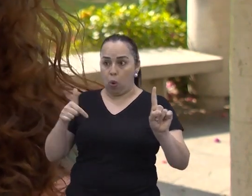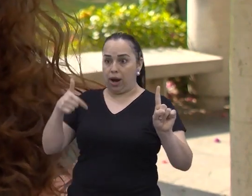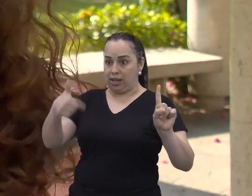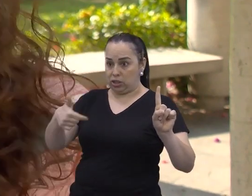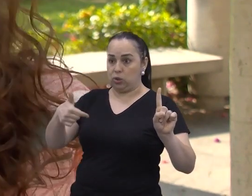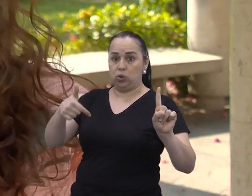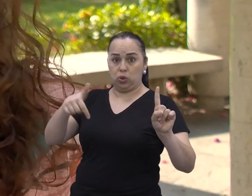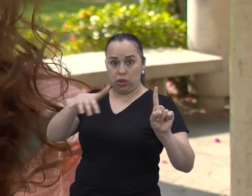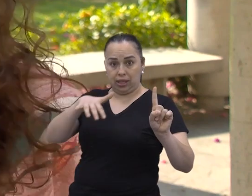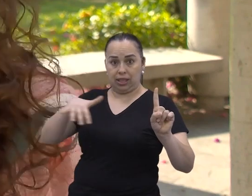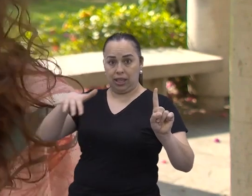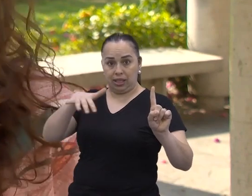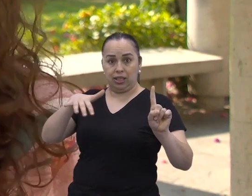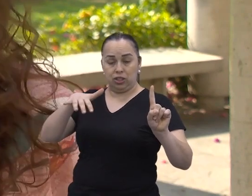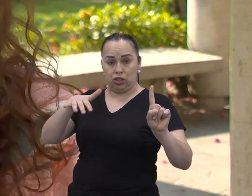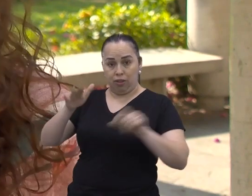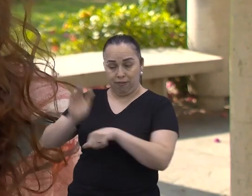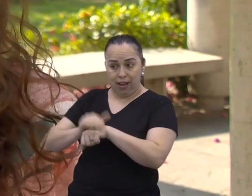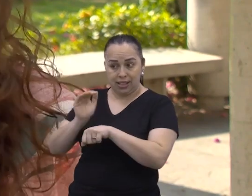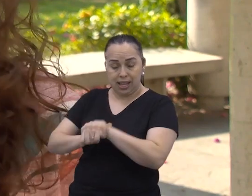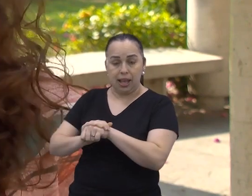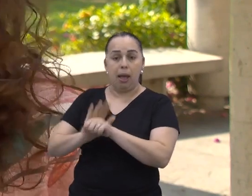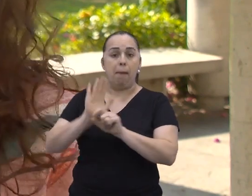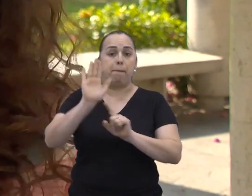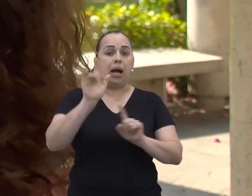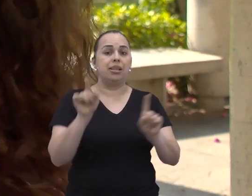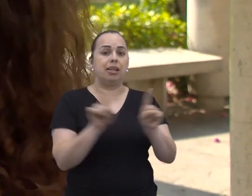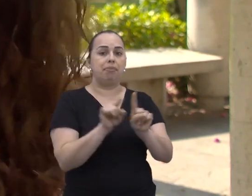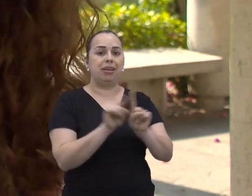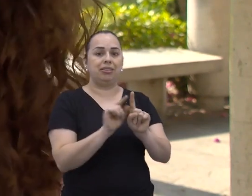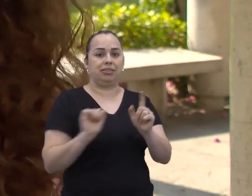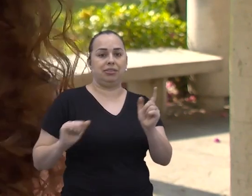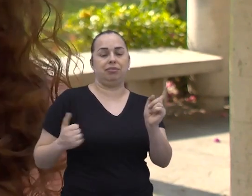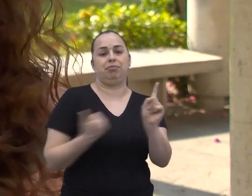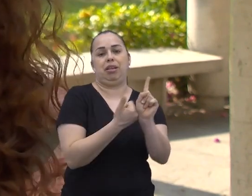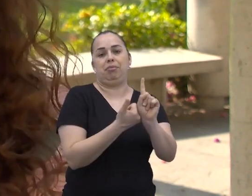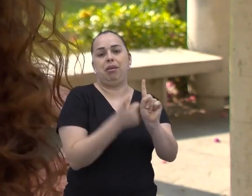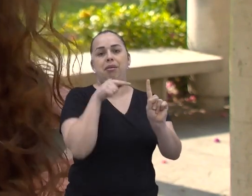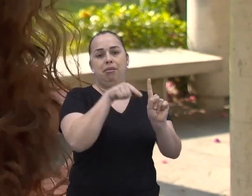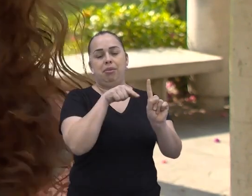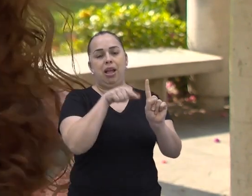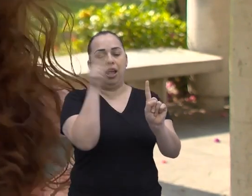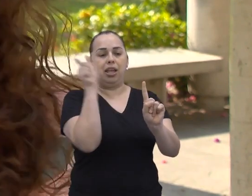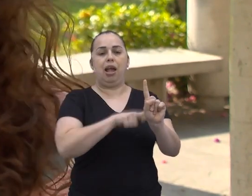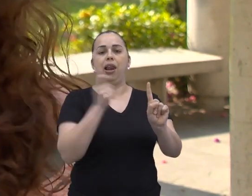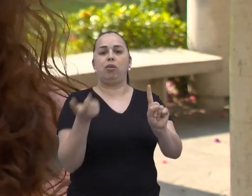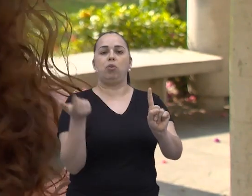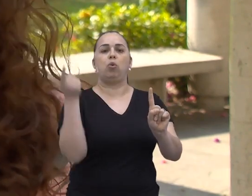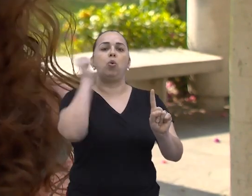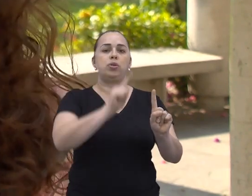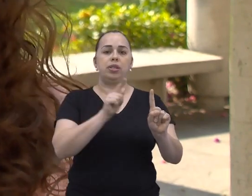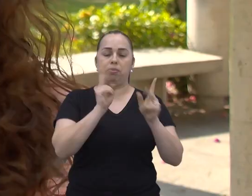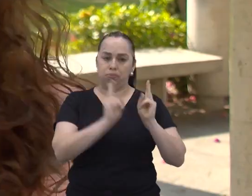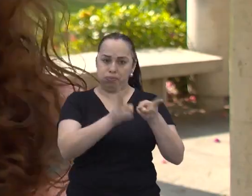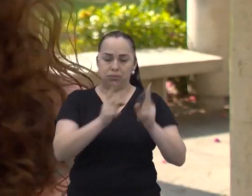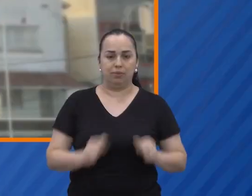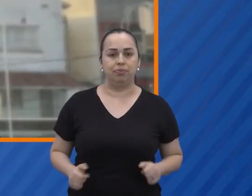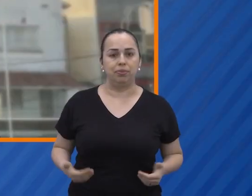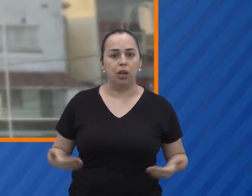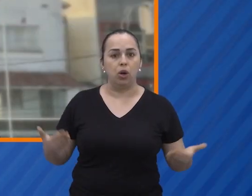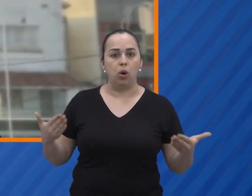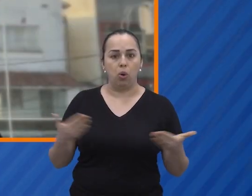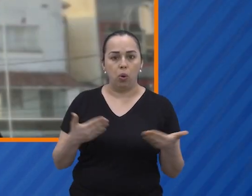com ações do trabalho em si, de executar, mas como também de dar base para que ela possa se